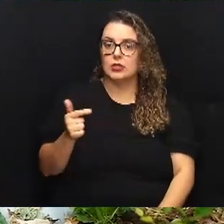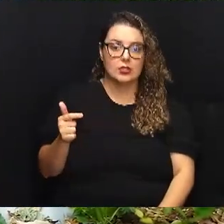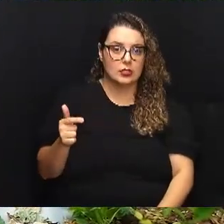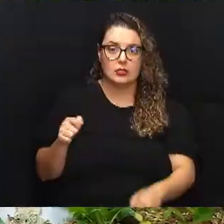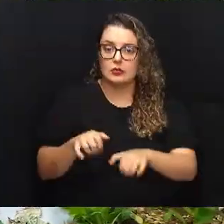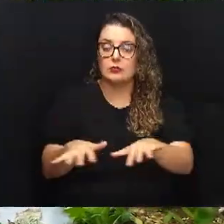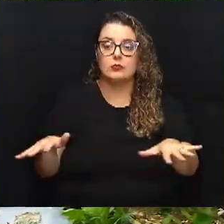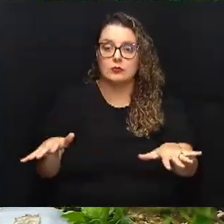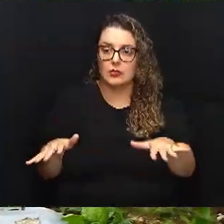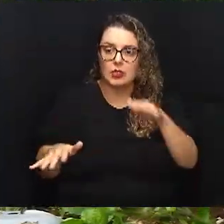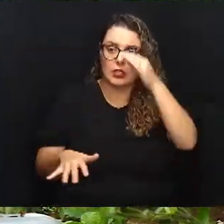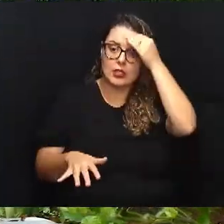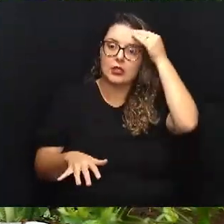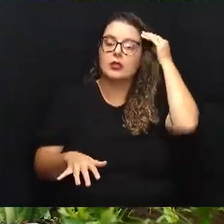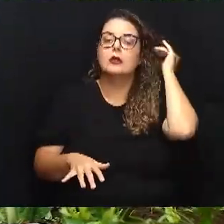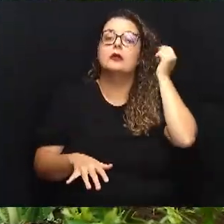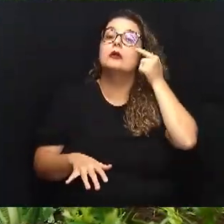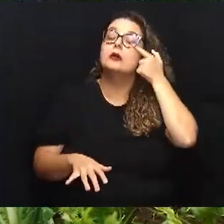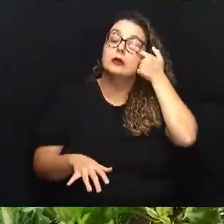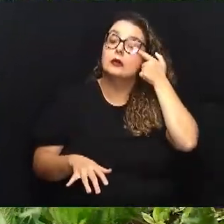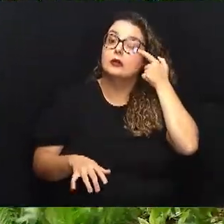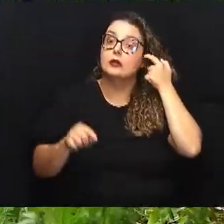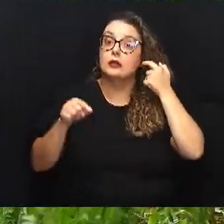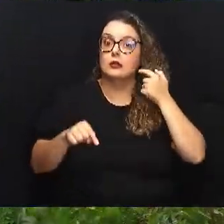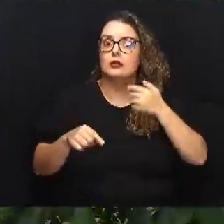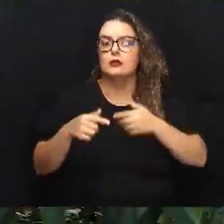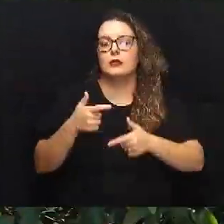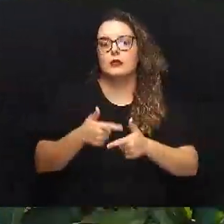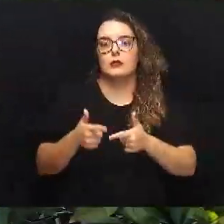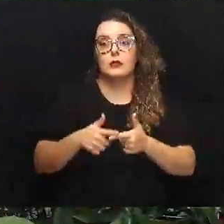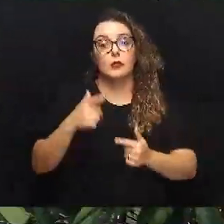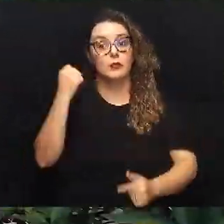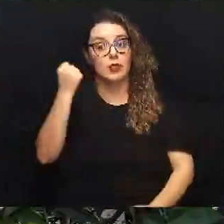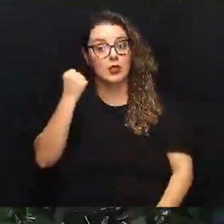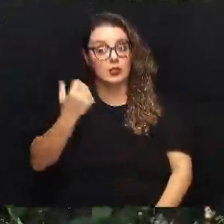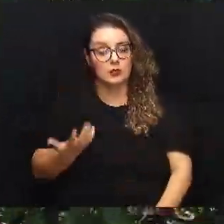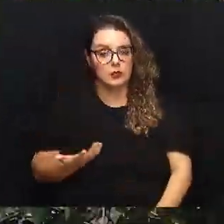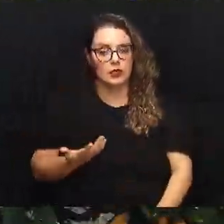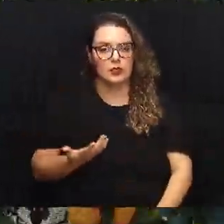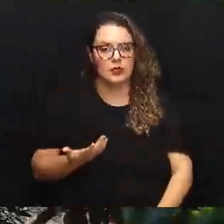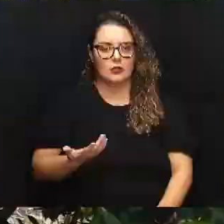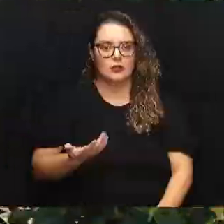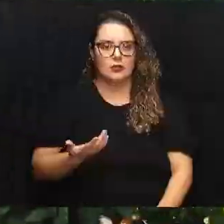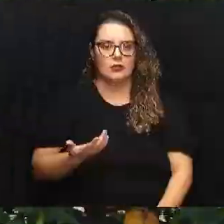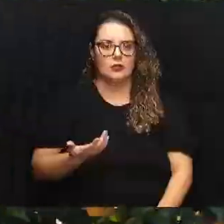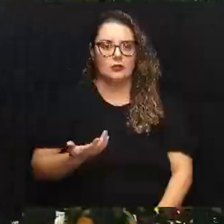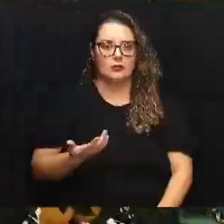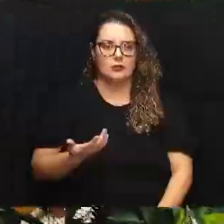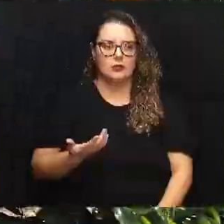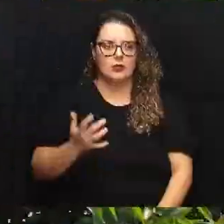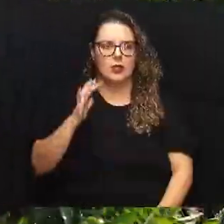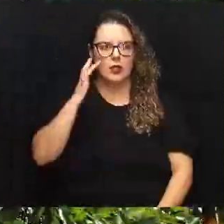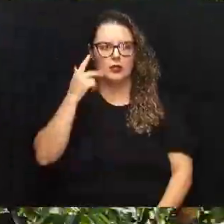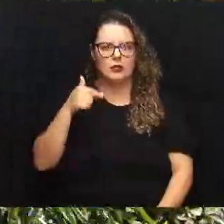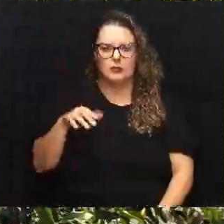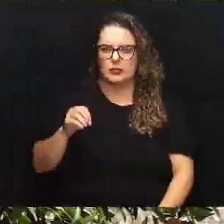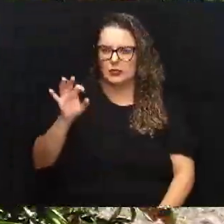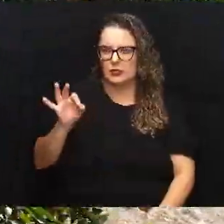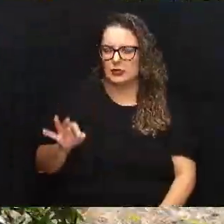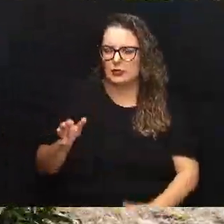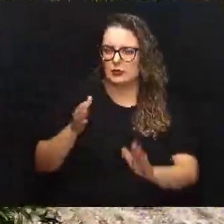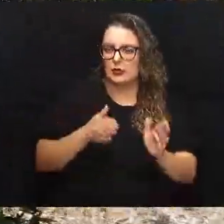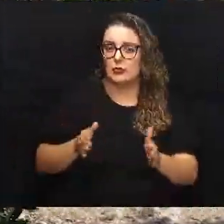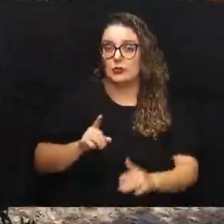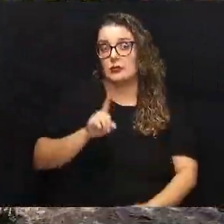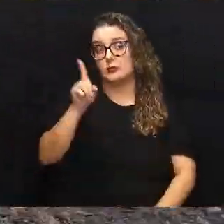mercado. Então isso para eles é um problema grave. Aparentemente aí, acho que 70% da produção de laranja vai para